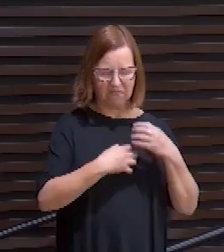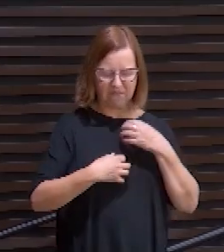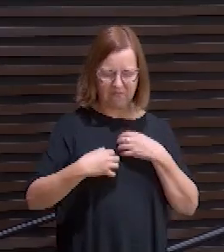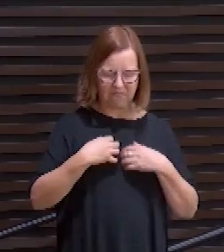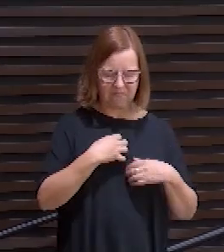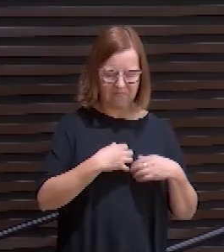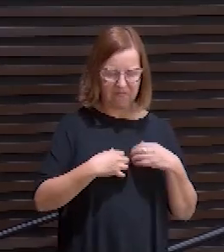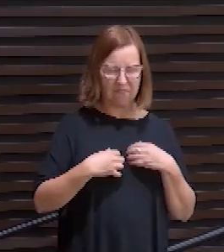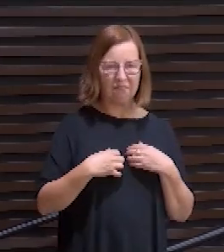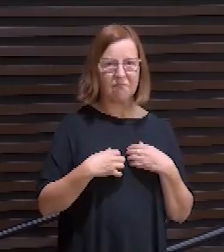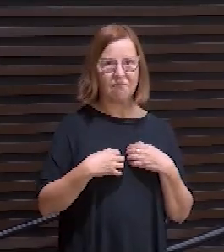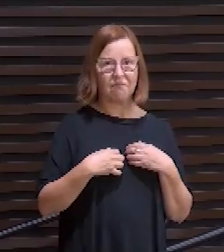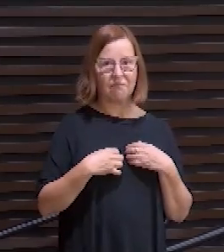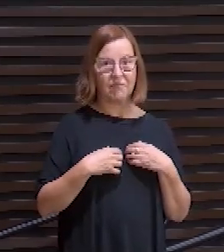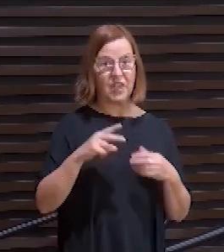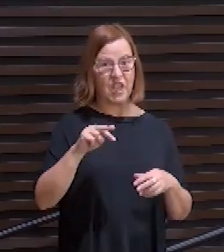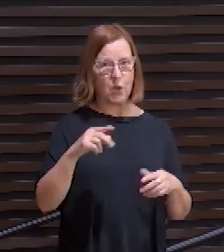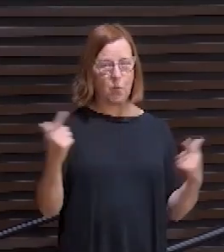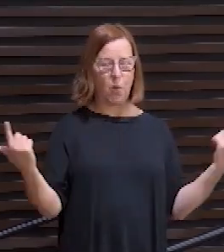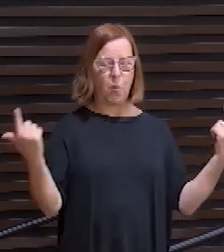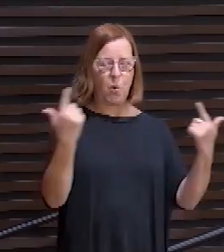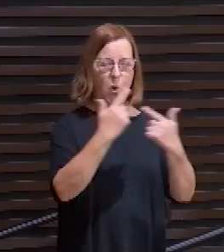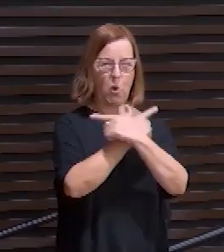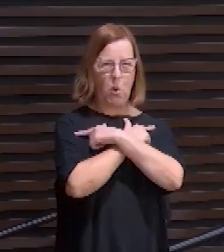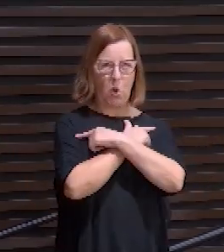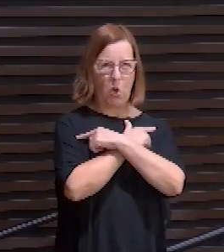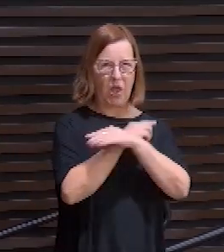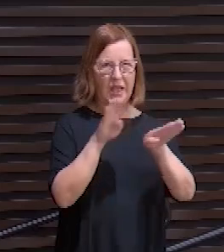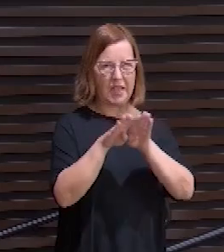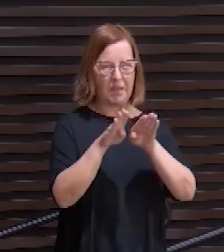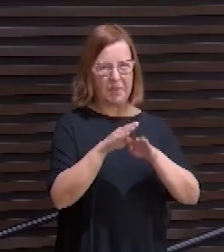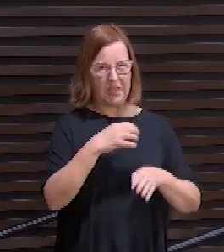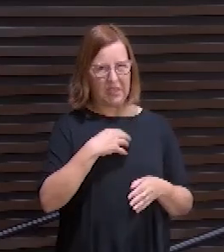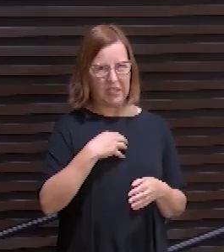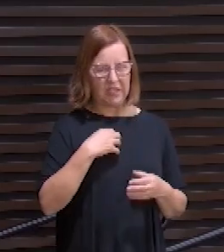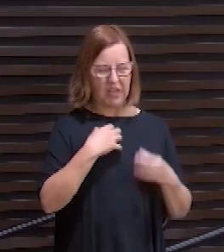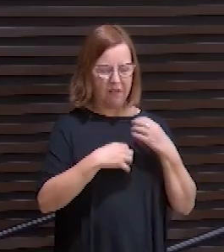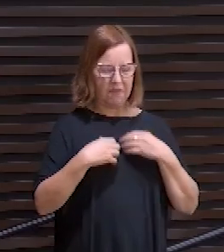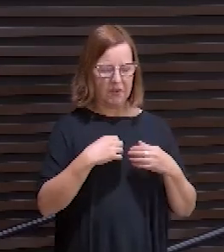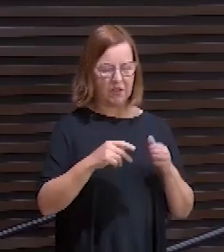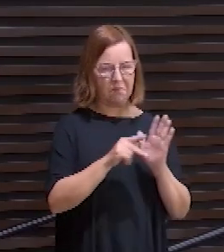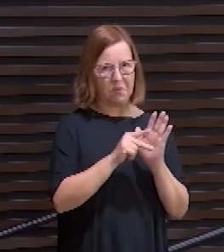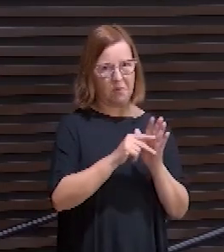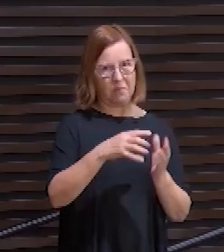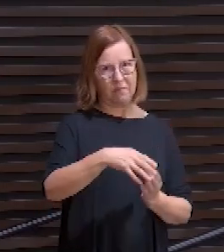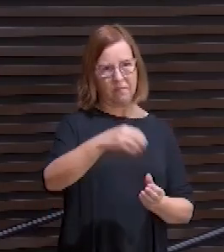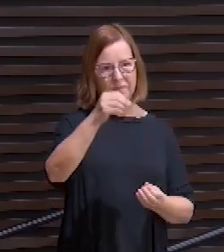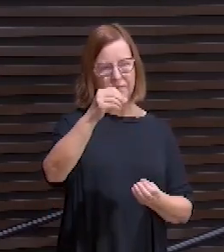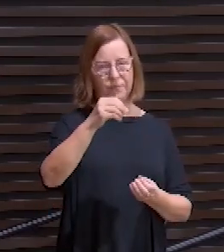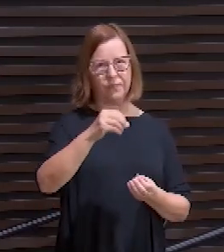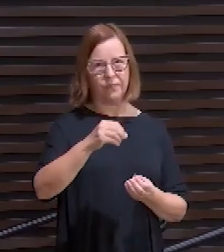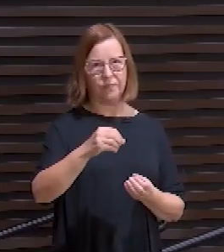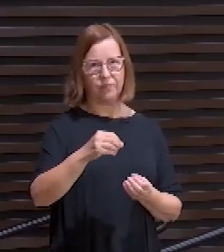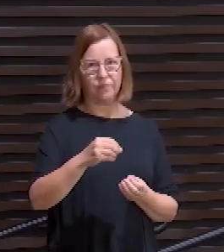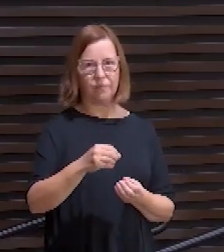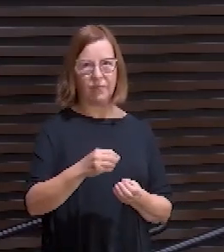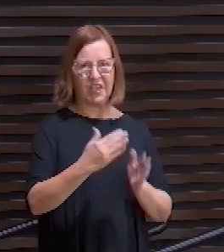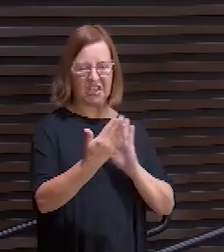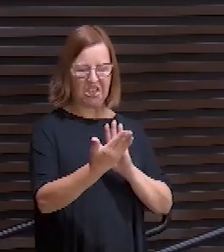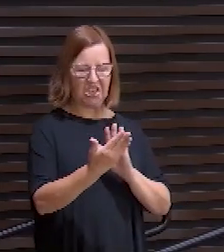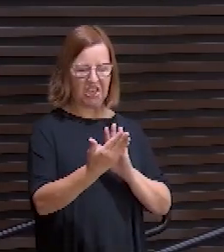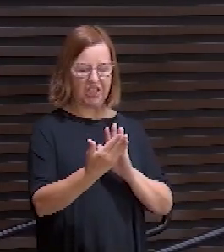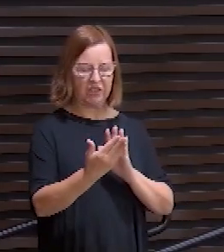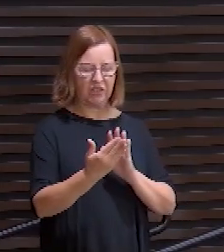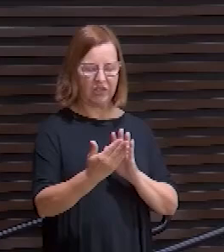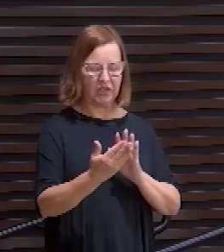Magoado. Como Ló se sentia, afligindo a sua alma. diante do procedimento